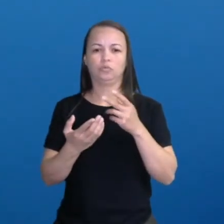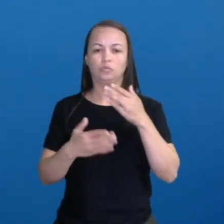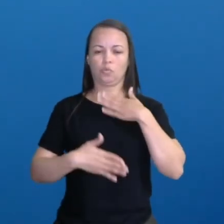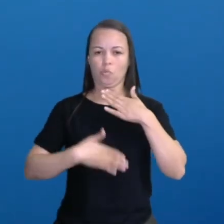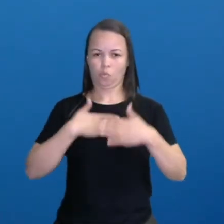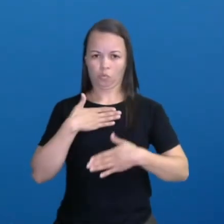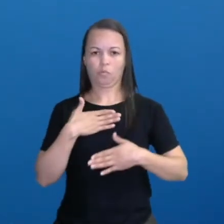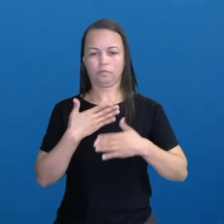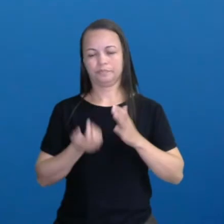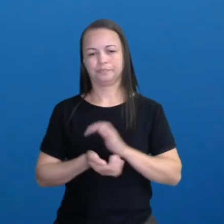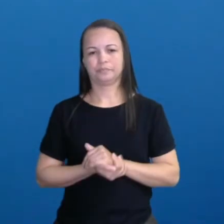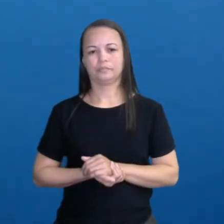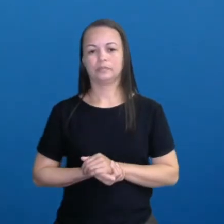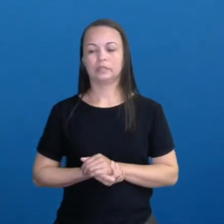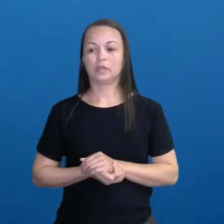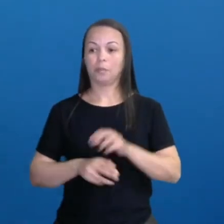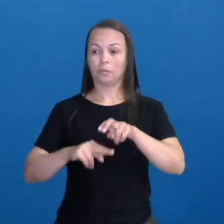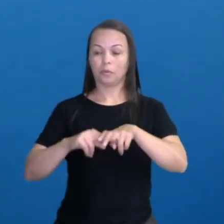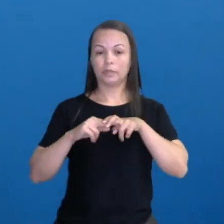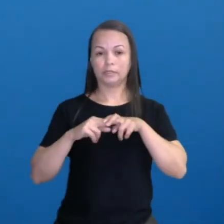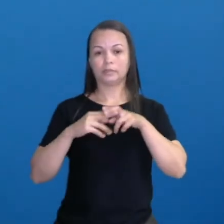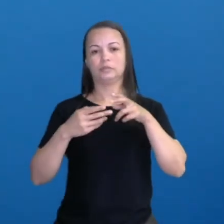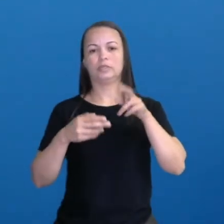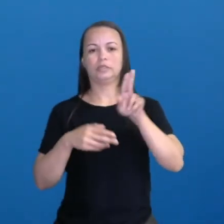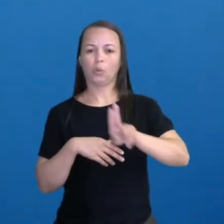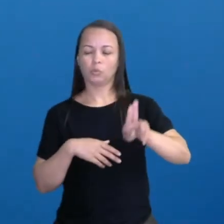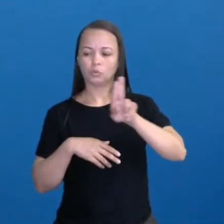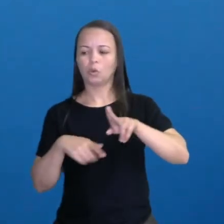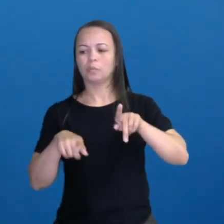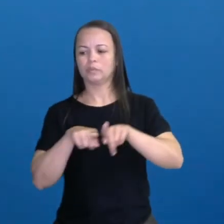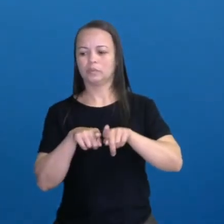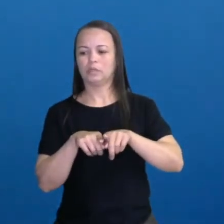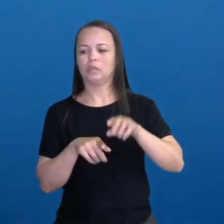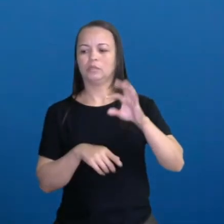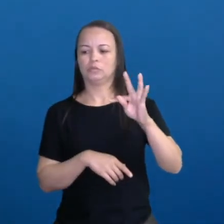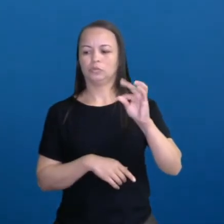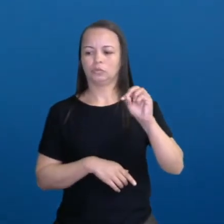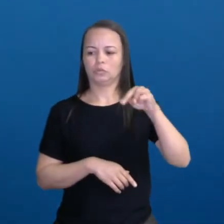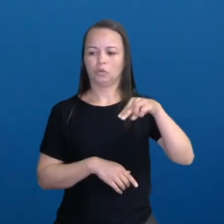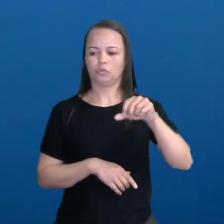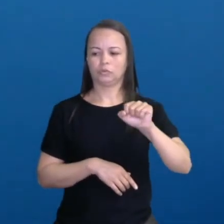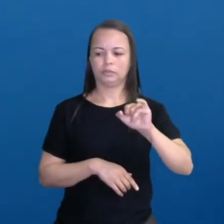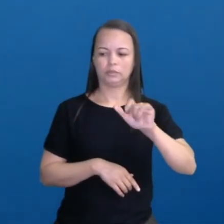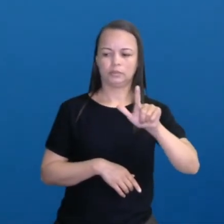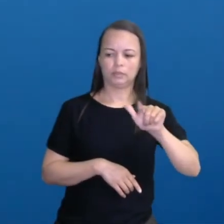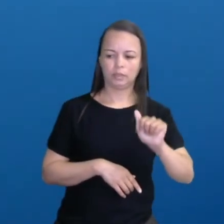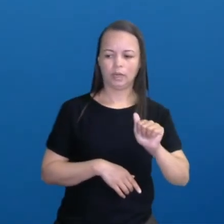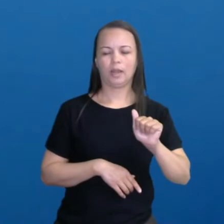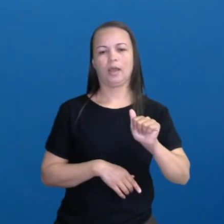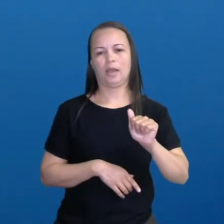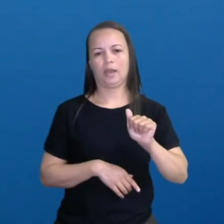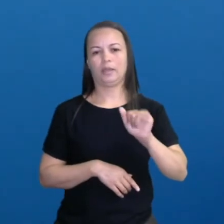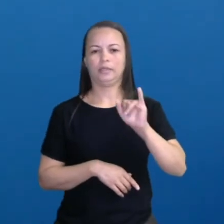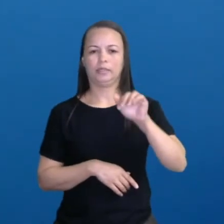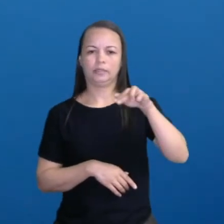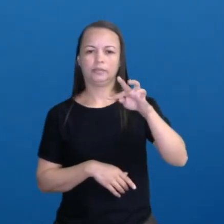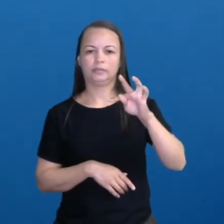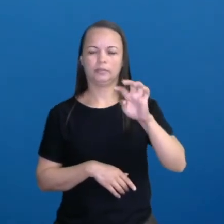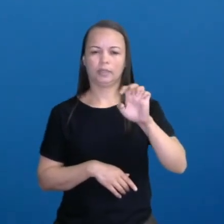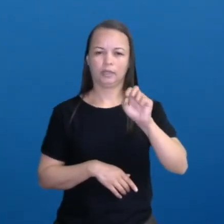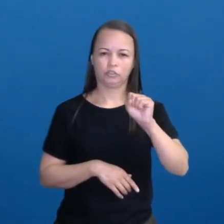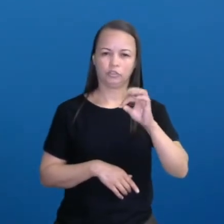aparato imunológico. Por isso que eles chamam também era chamada de tonsilas ou tonsila intestinal,